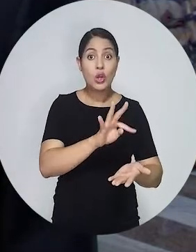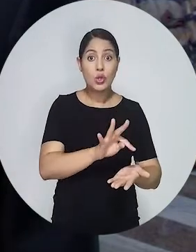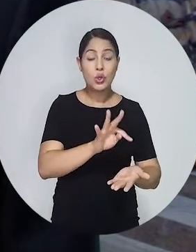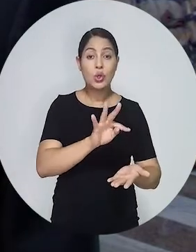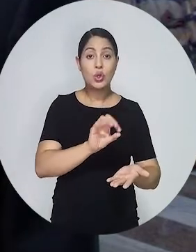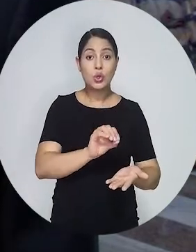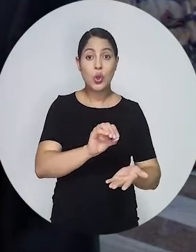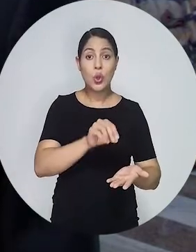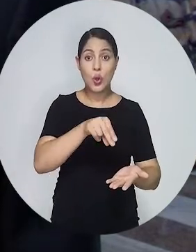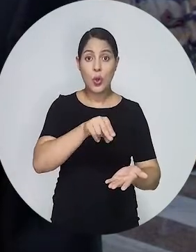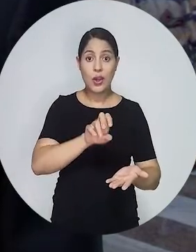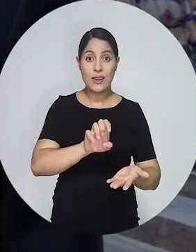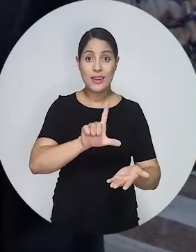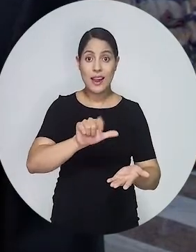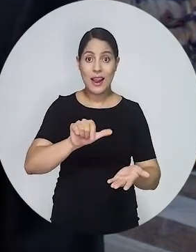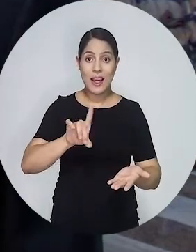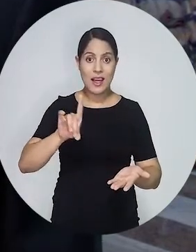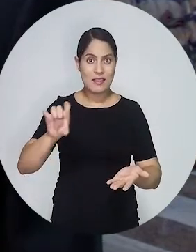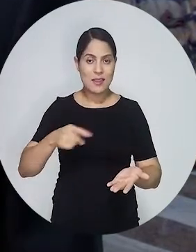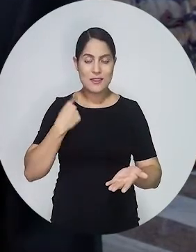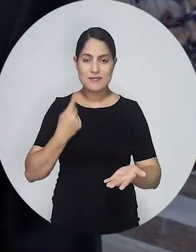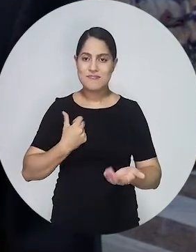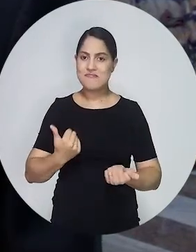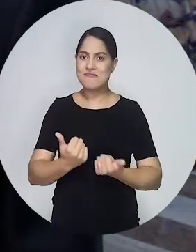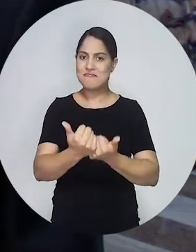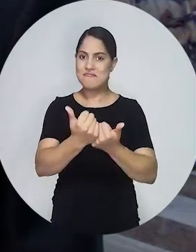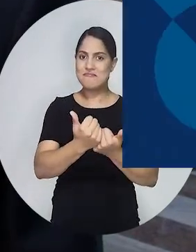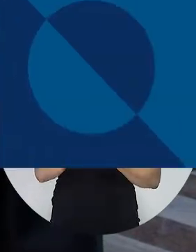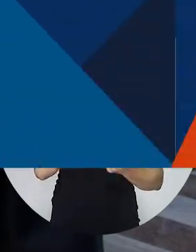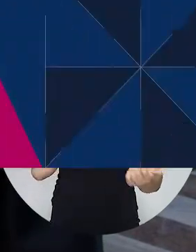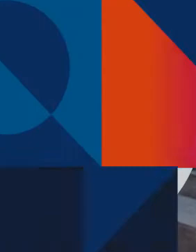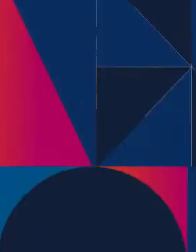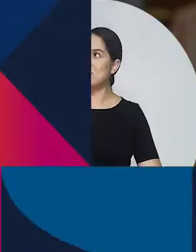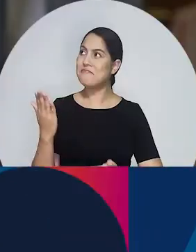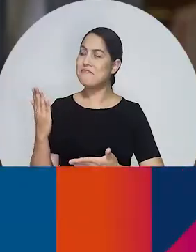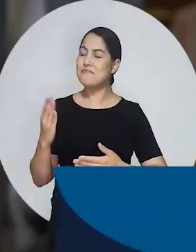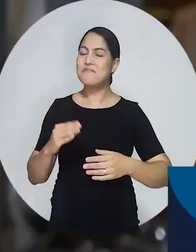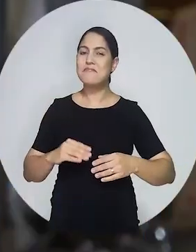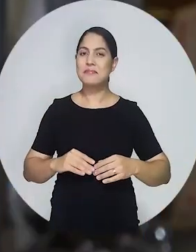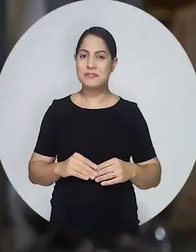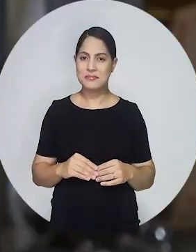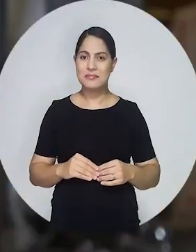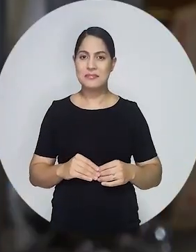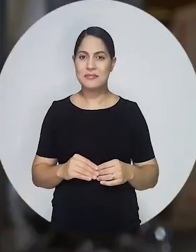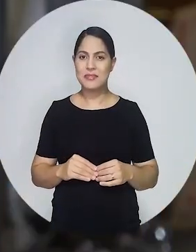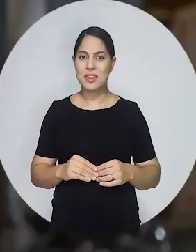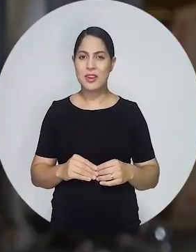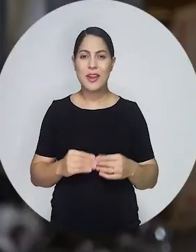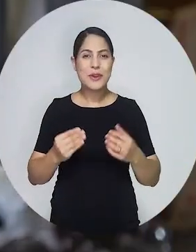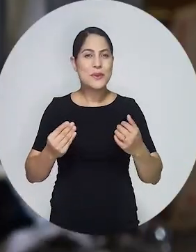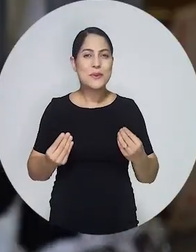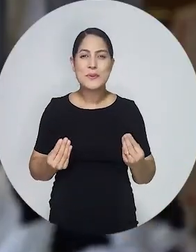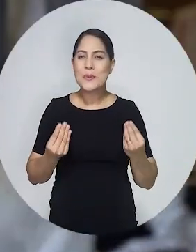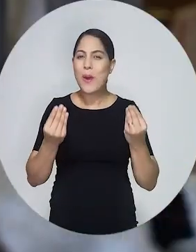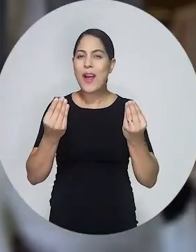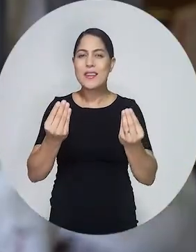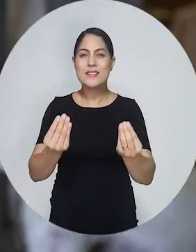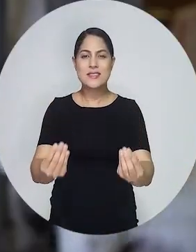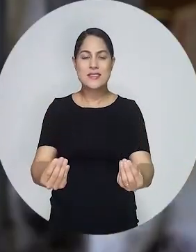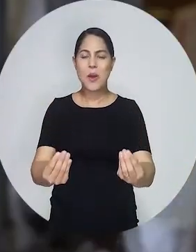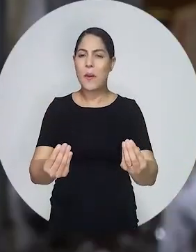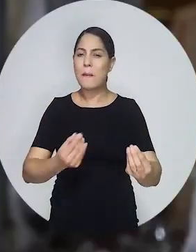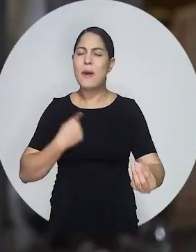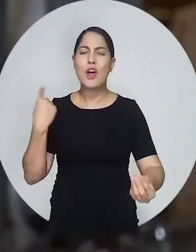E nós ficamos muito honrados aqui de entregar, muito honrados de poder contribuir para com toda a sociedade. E as doações que todos repassar